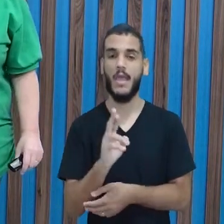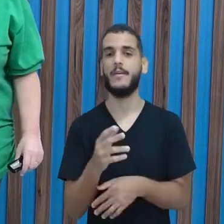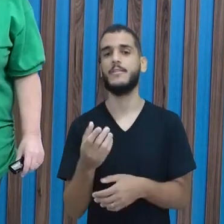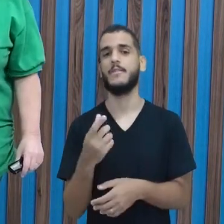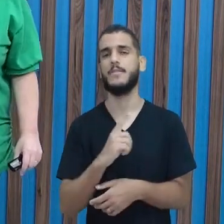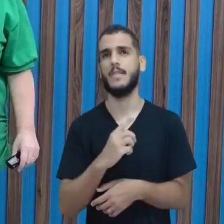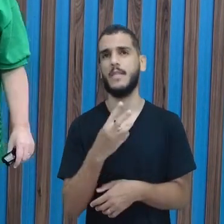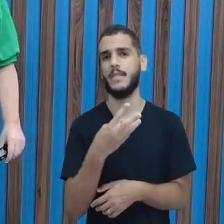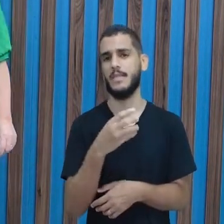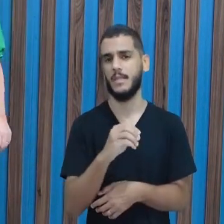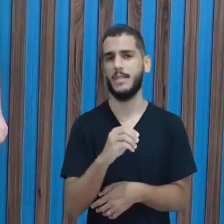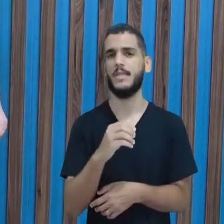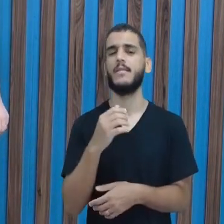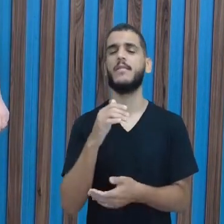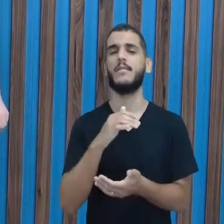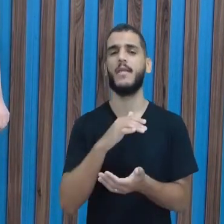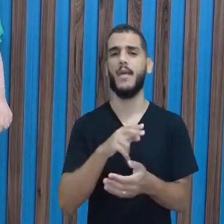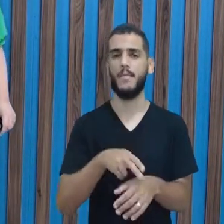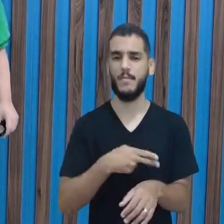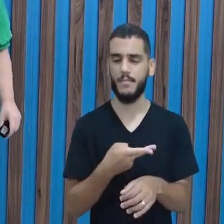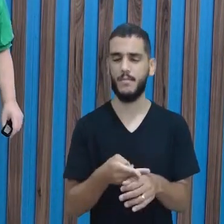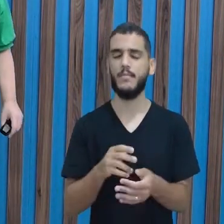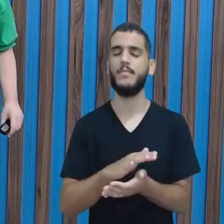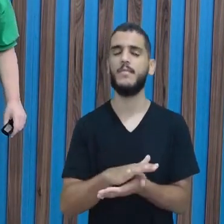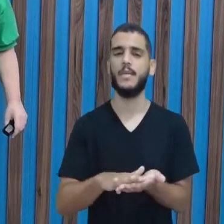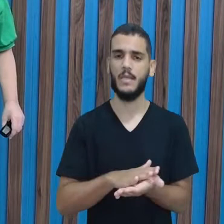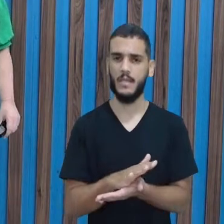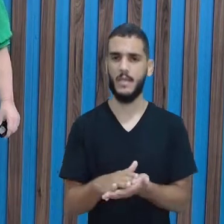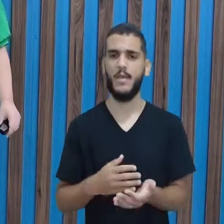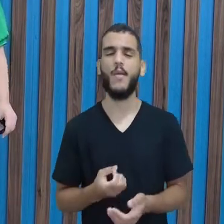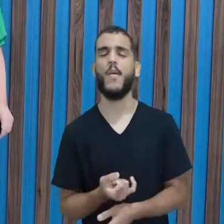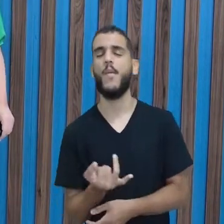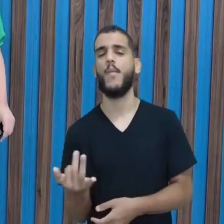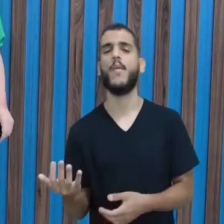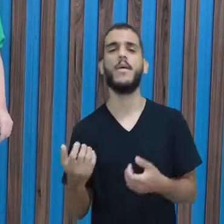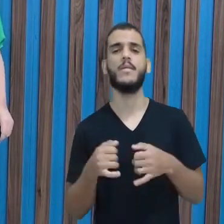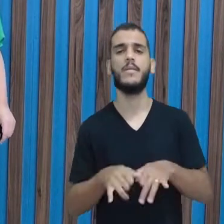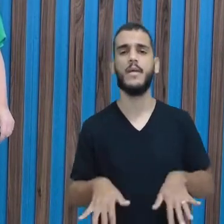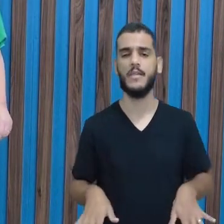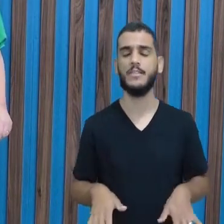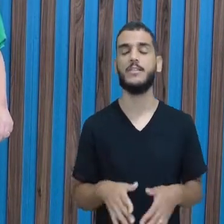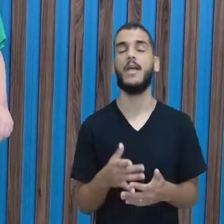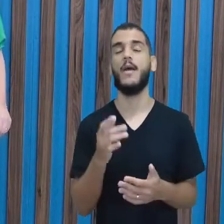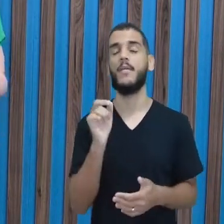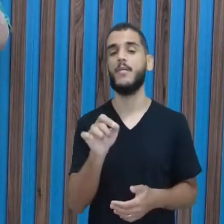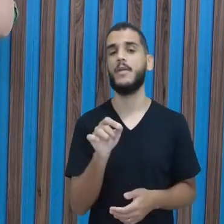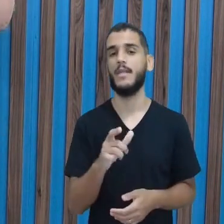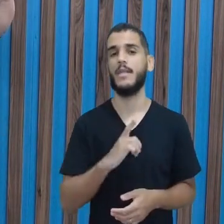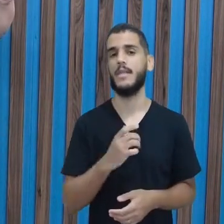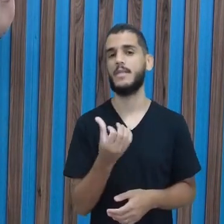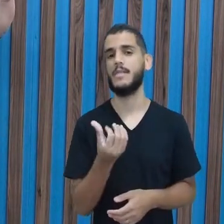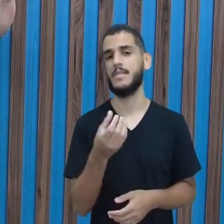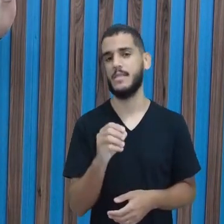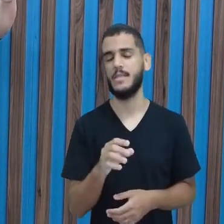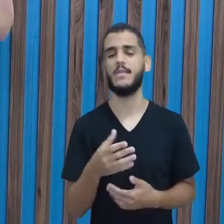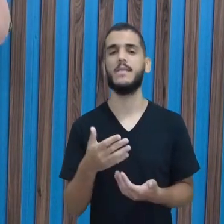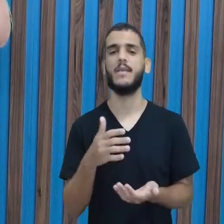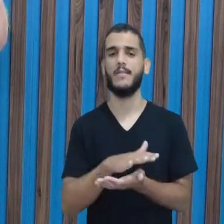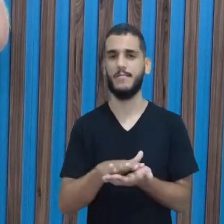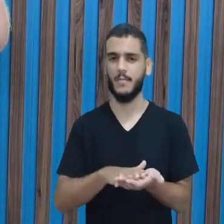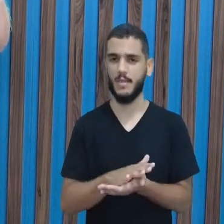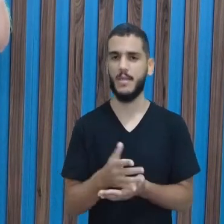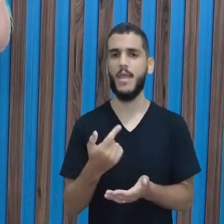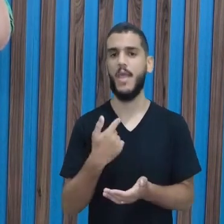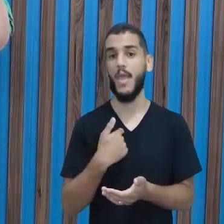brigadeiros, quanto eu vou gastar para fazer 60 brigadeiros? Eu não dobrei?